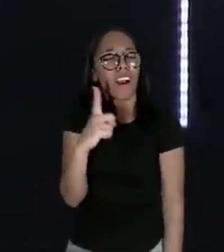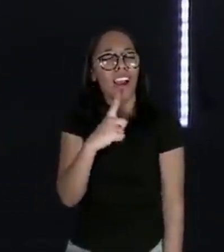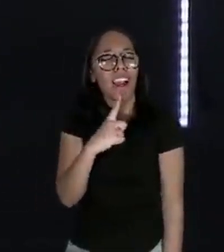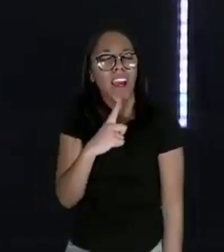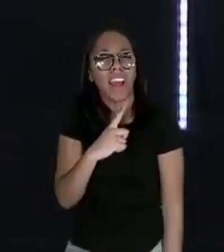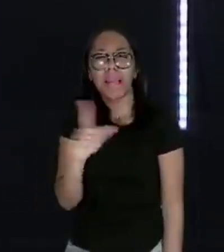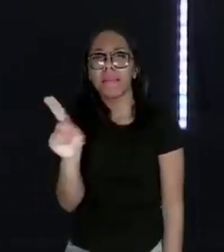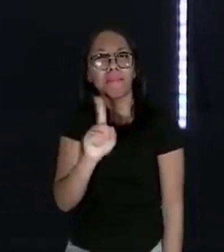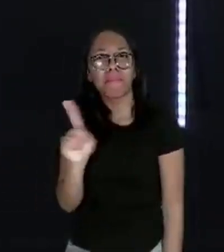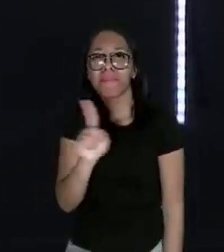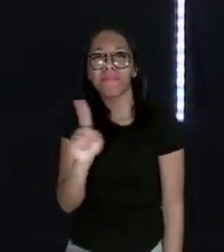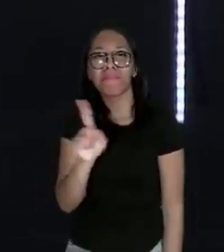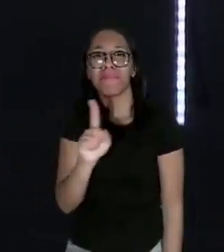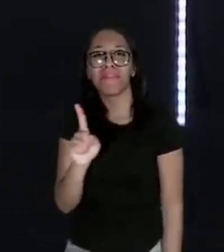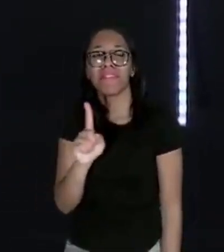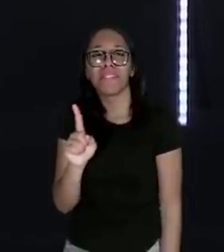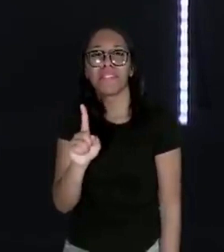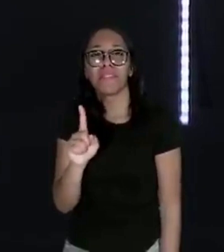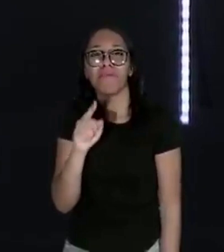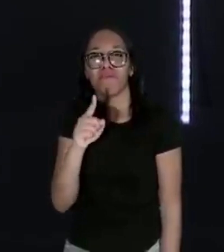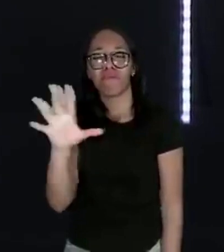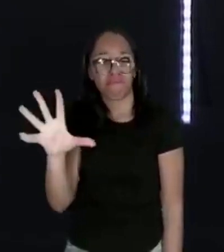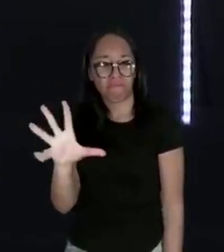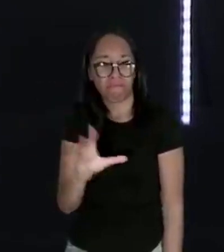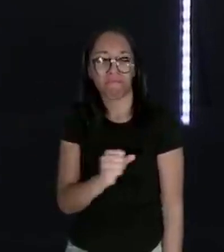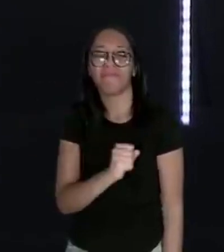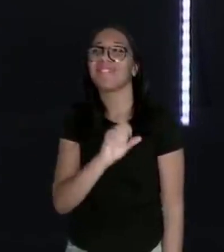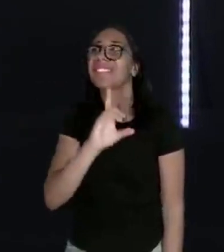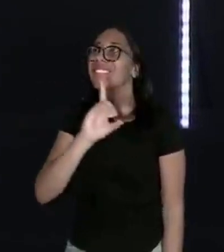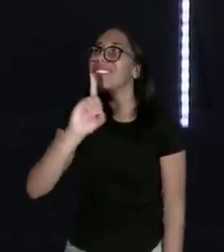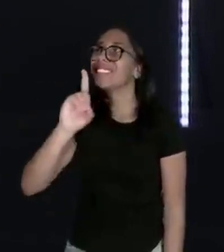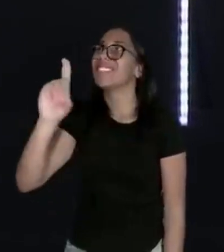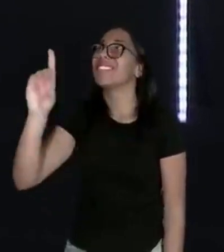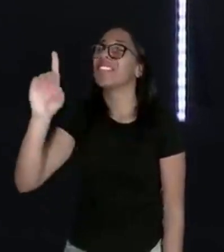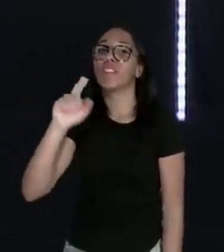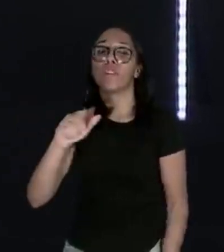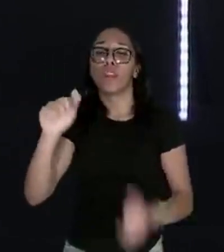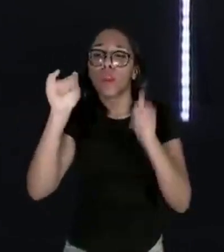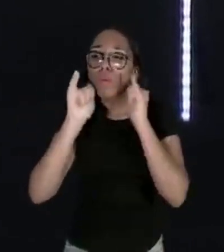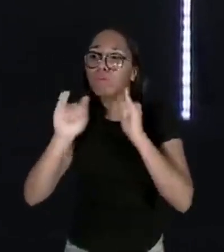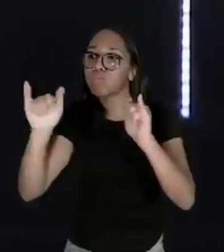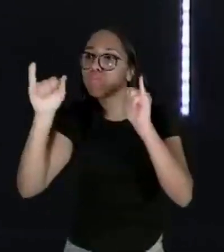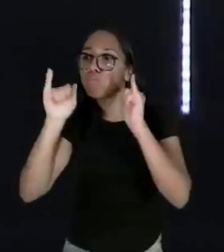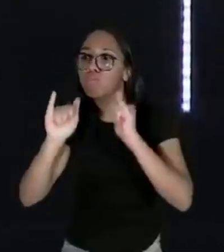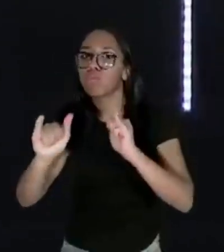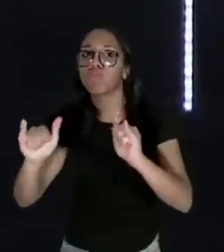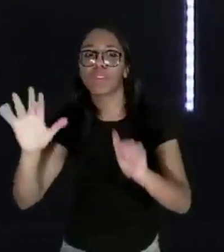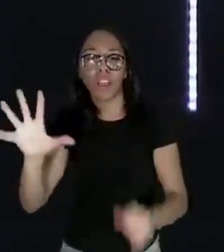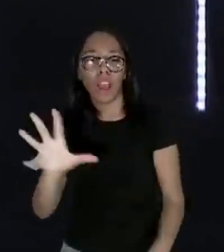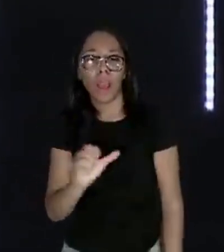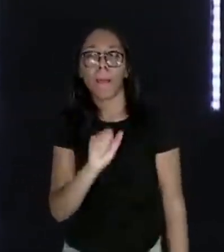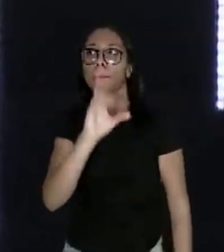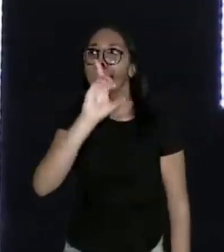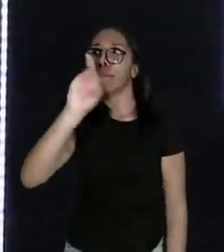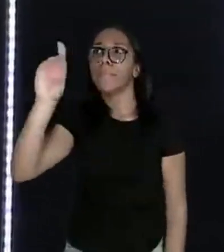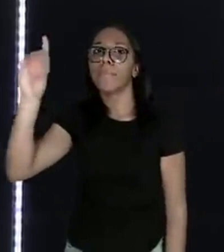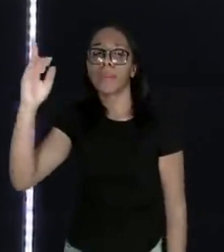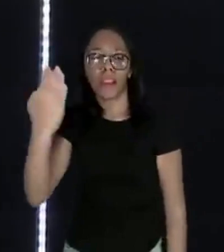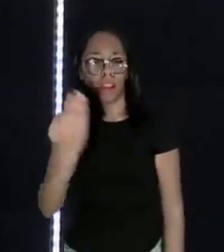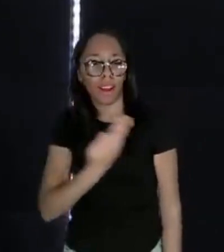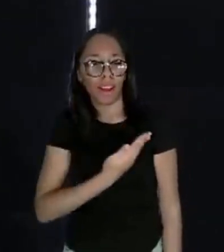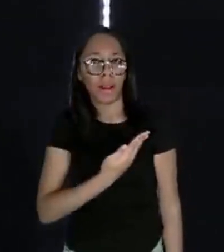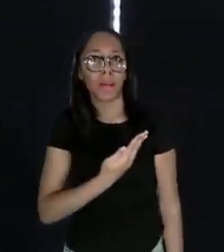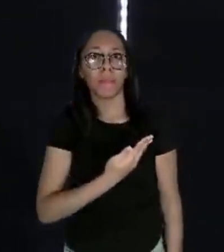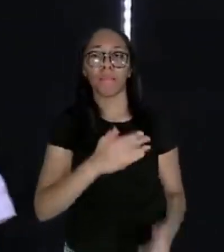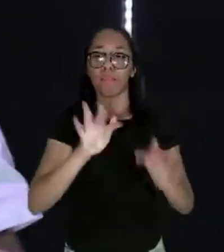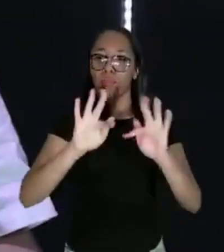repetia versículos e compartilhava com seus amigos de trabalho quanto a Bíblia te deixava preenchido? Lembra quando